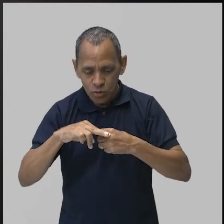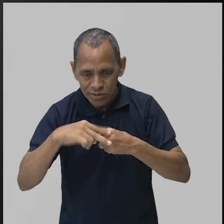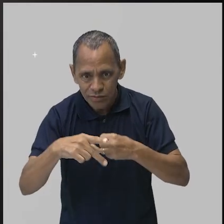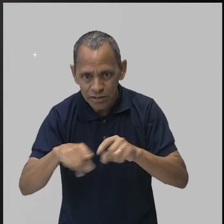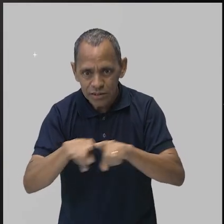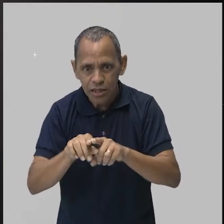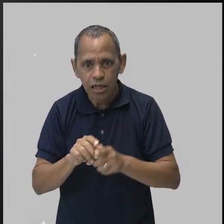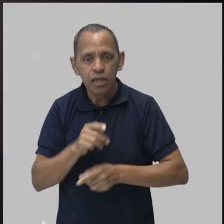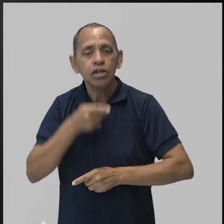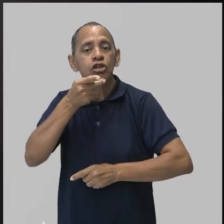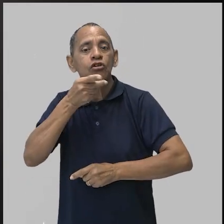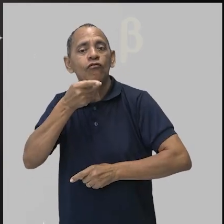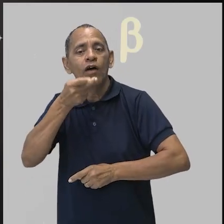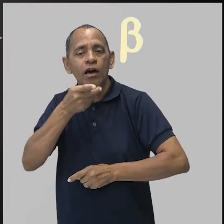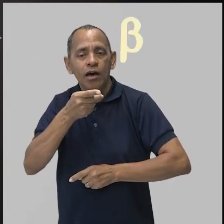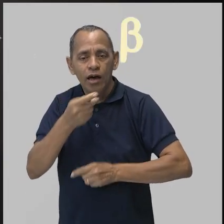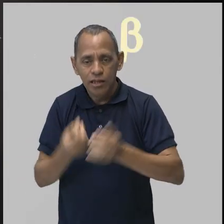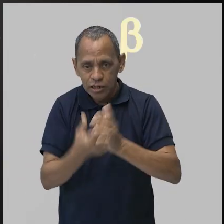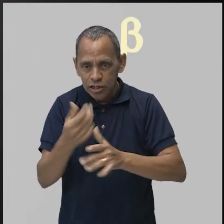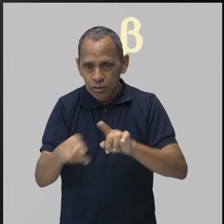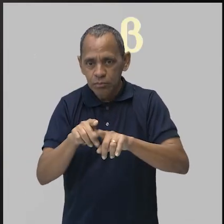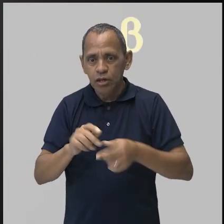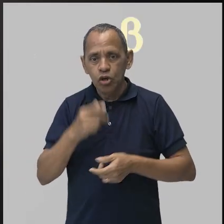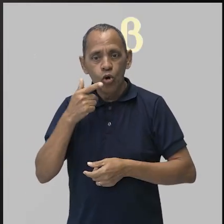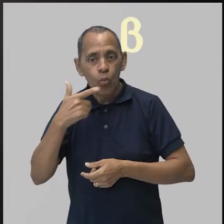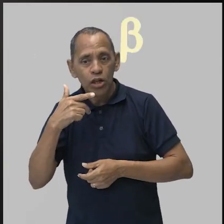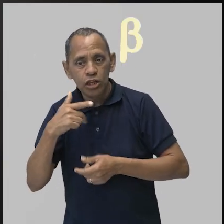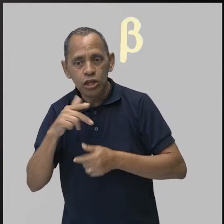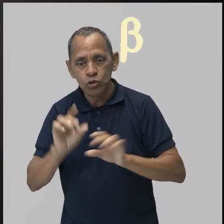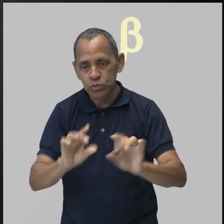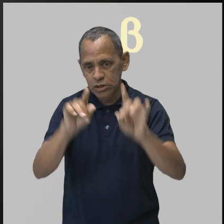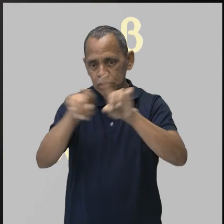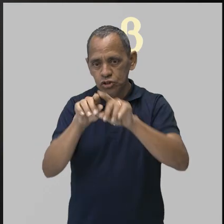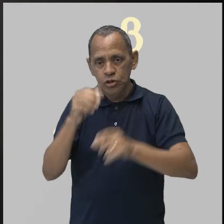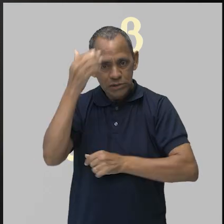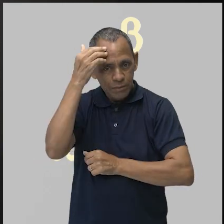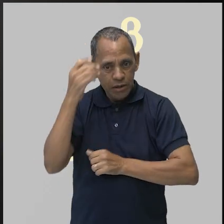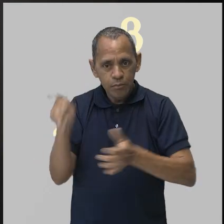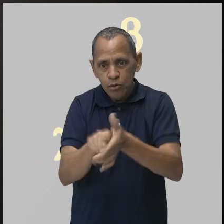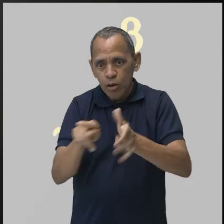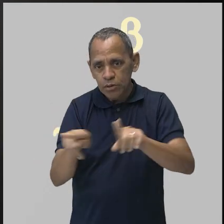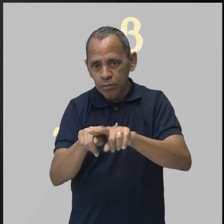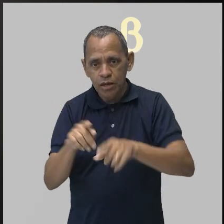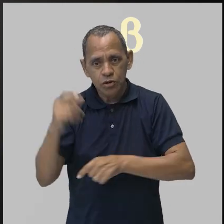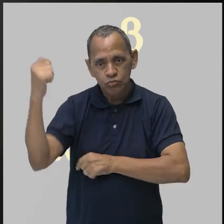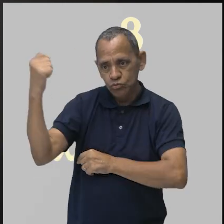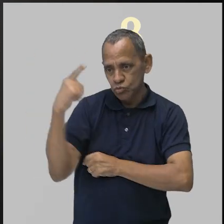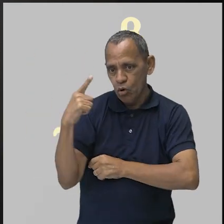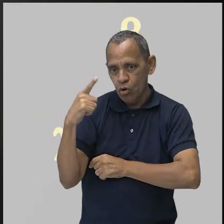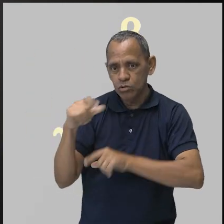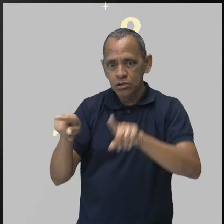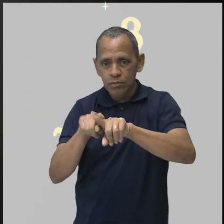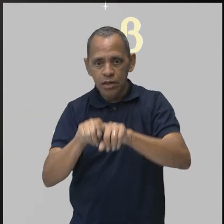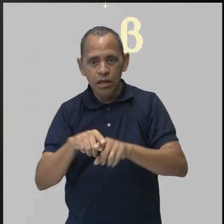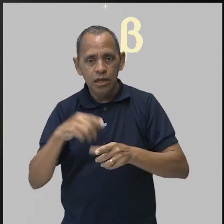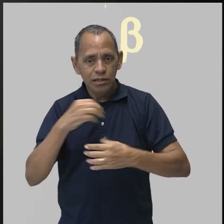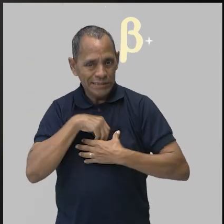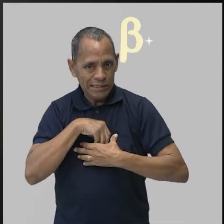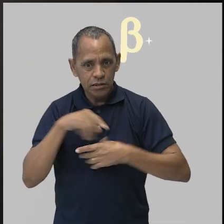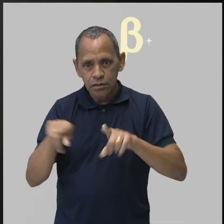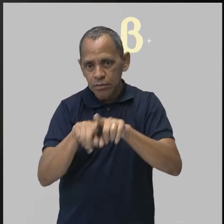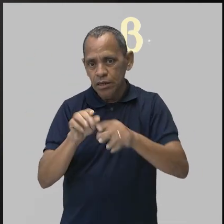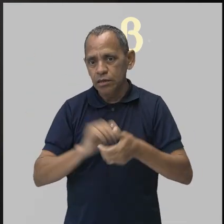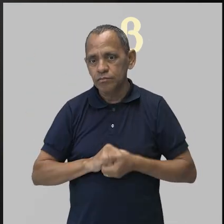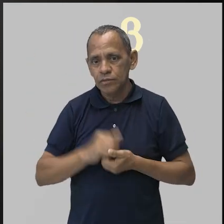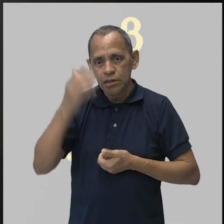a fala, uma língua especial que vinha de seu próprio saber, de seu sol interior. Esse saber era